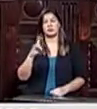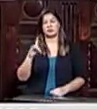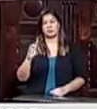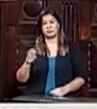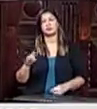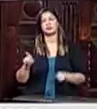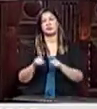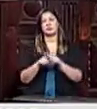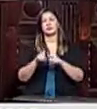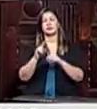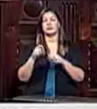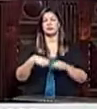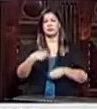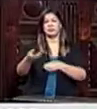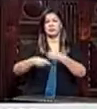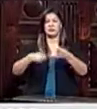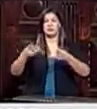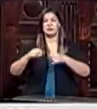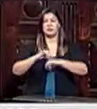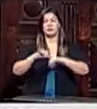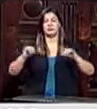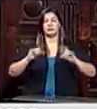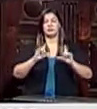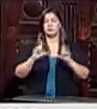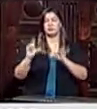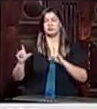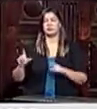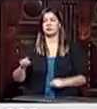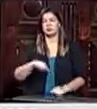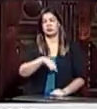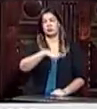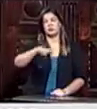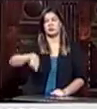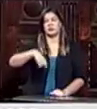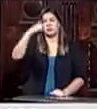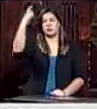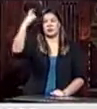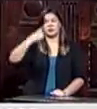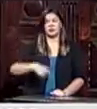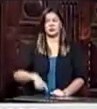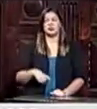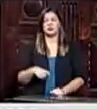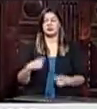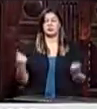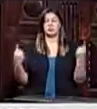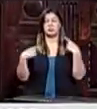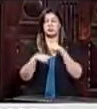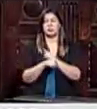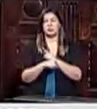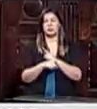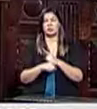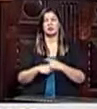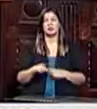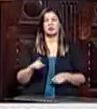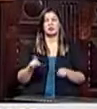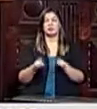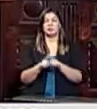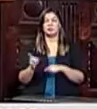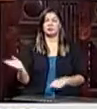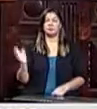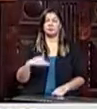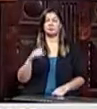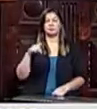à população do Rio de Janeiro com a nossa posição de ser contrário até a vinda ao